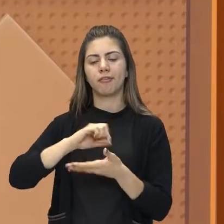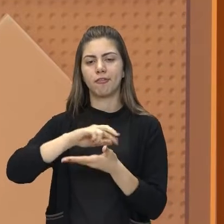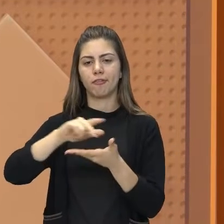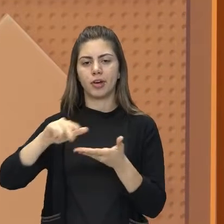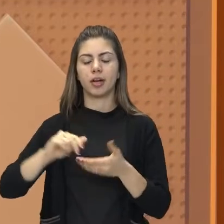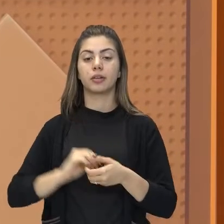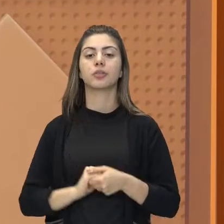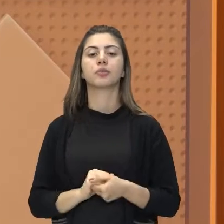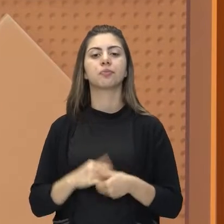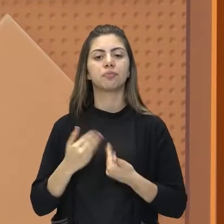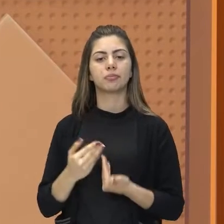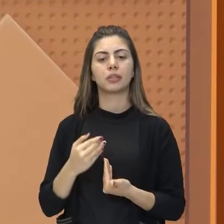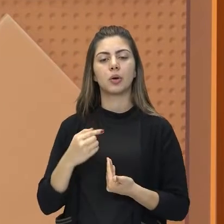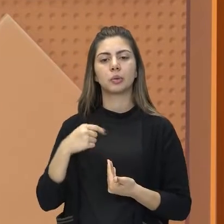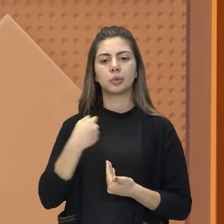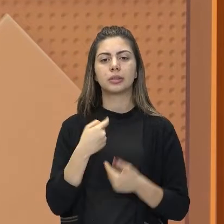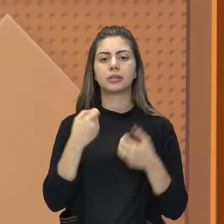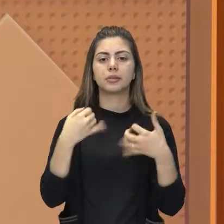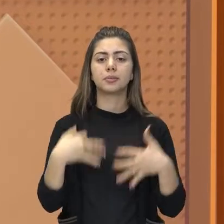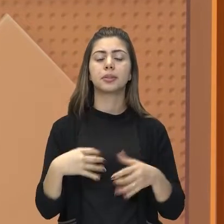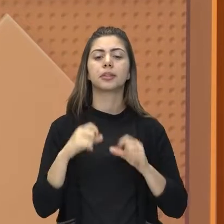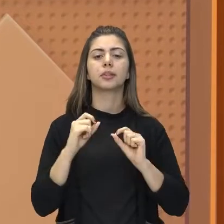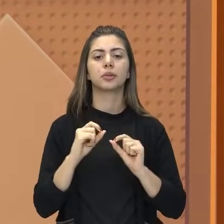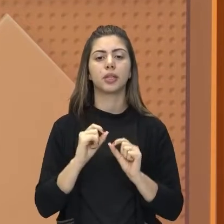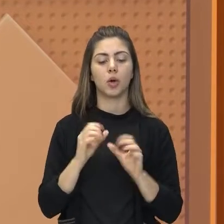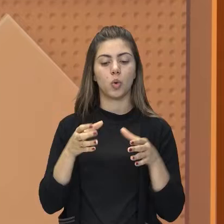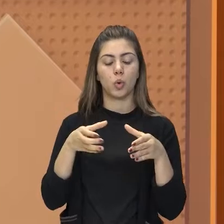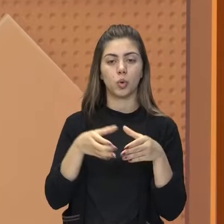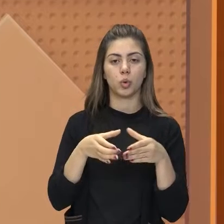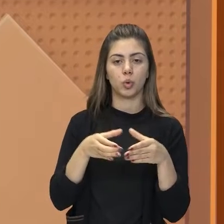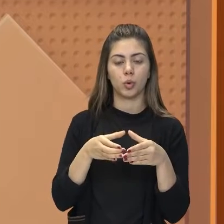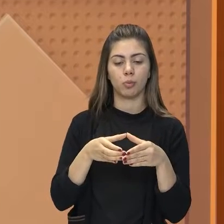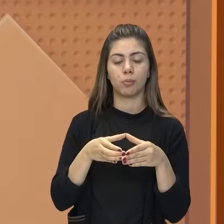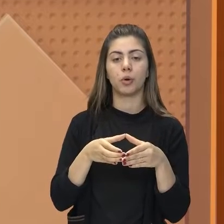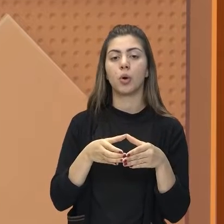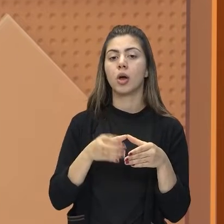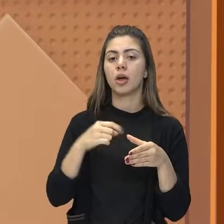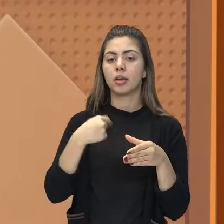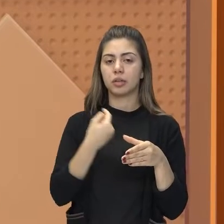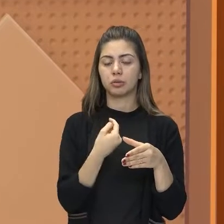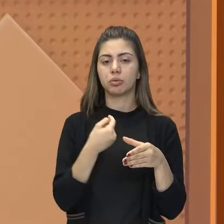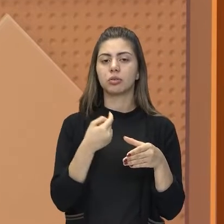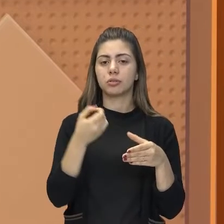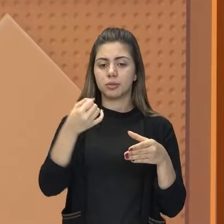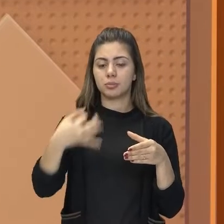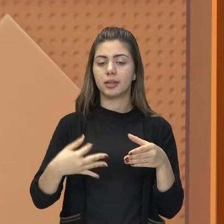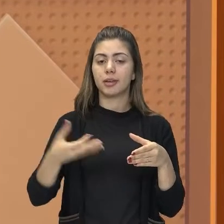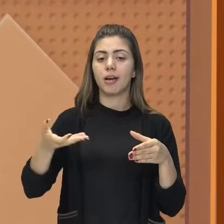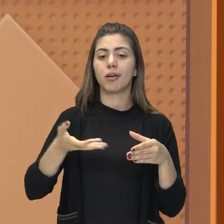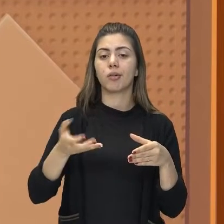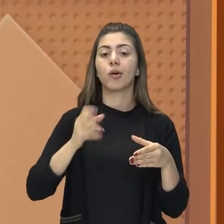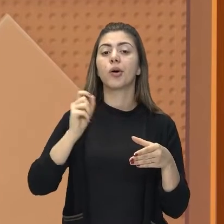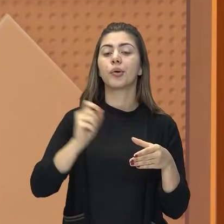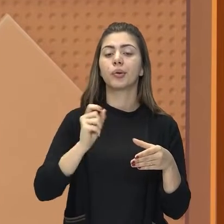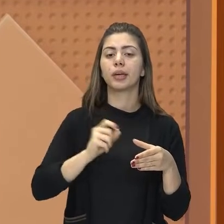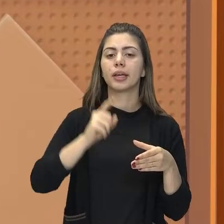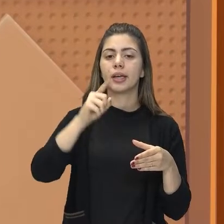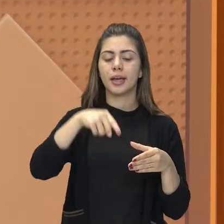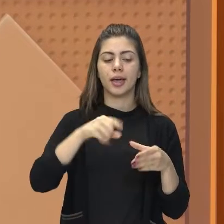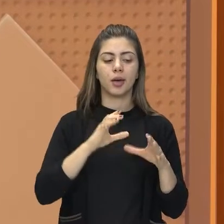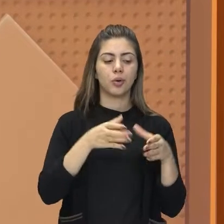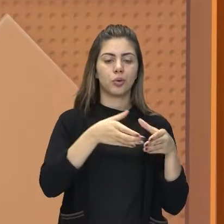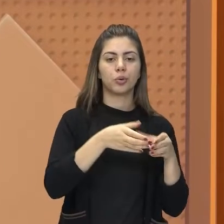nós mencionamos, o primeiro grupo que vai compor a matriz étnica do Brasil serão